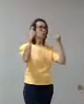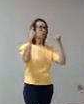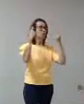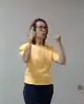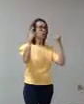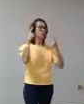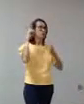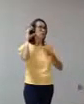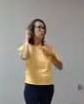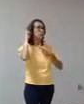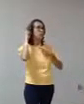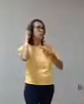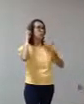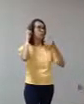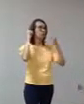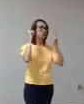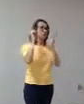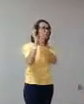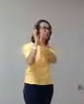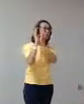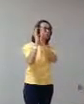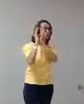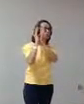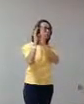ou audição, o sistema auditivo